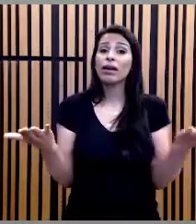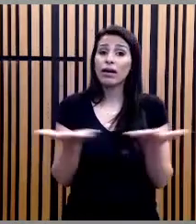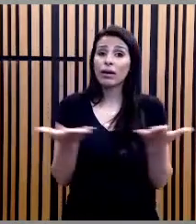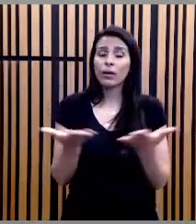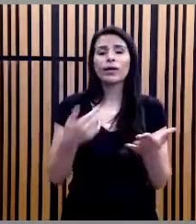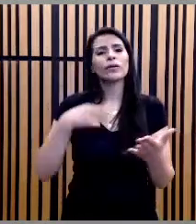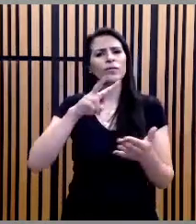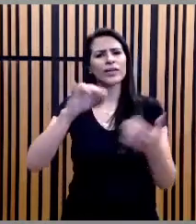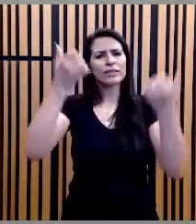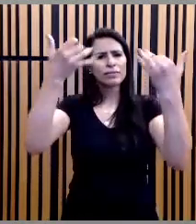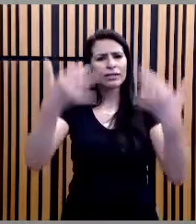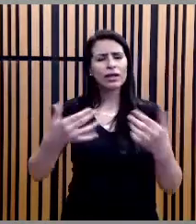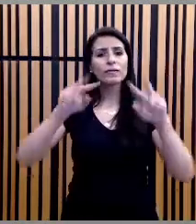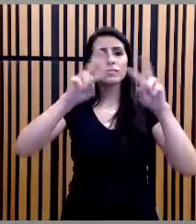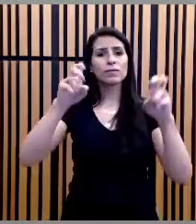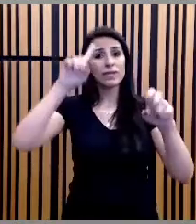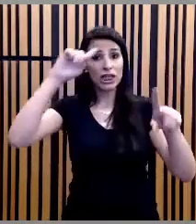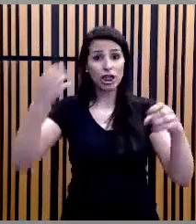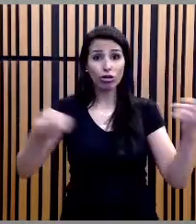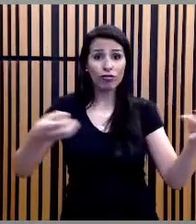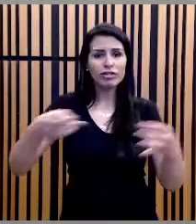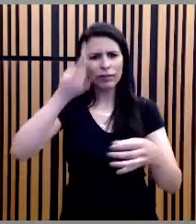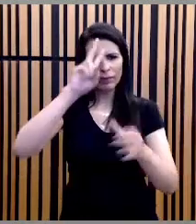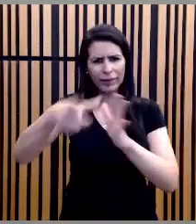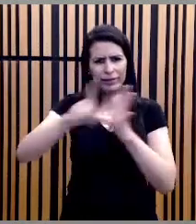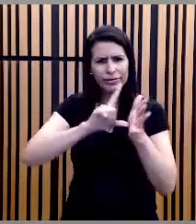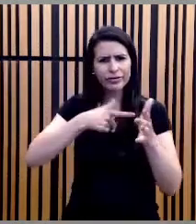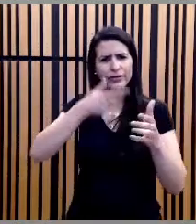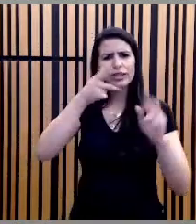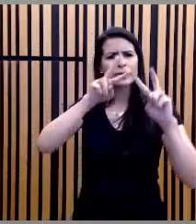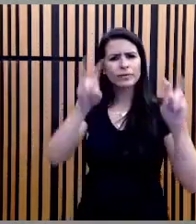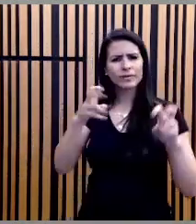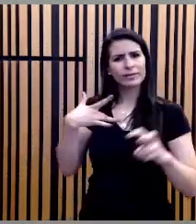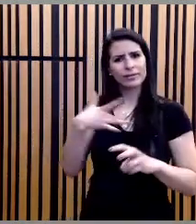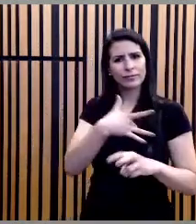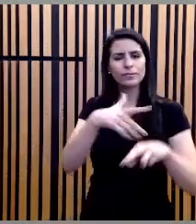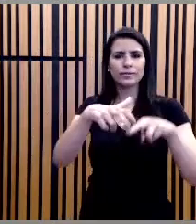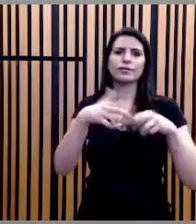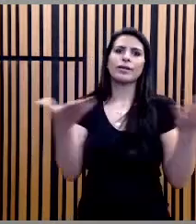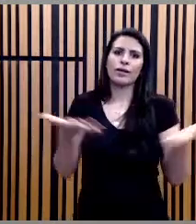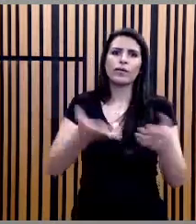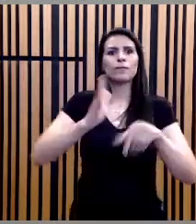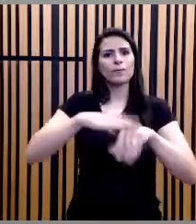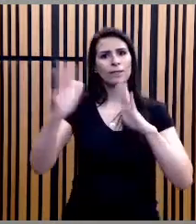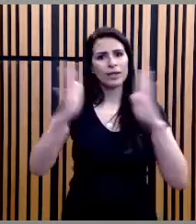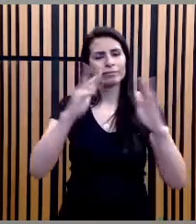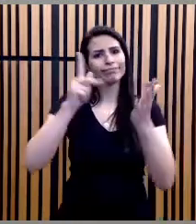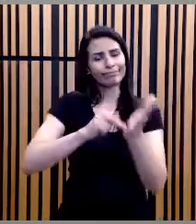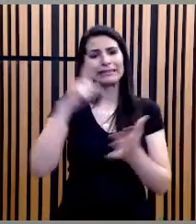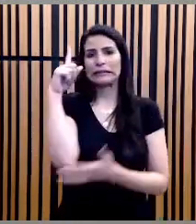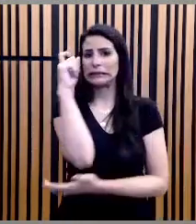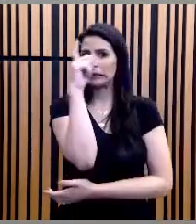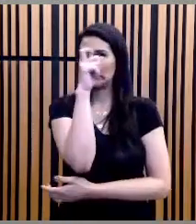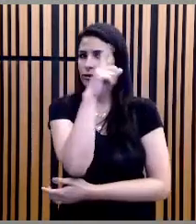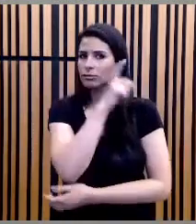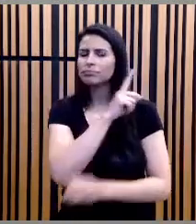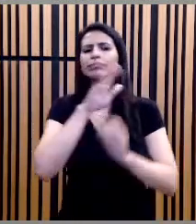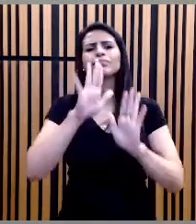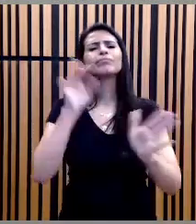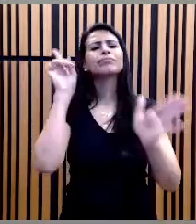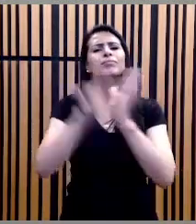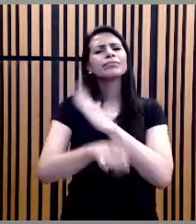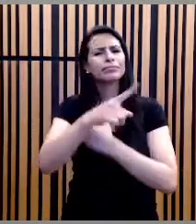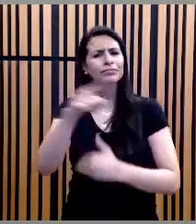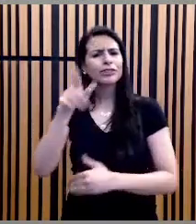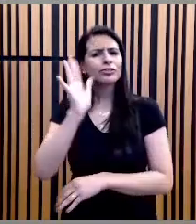de inovação. E eu falei de saúde antes para vocês, já que a gente está, enfim, passando por um momento tão difícil, né? Vocês já pensaram